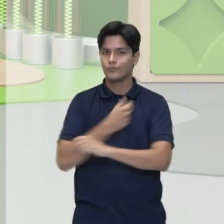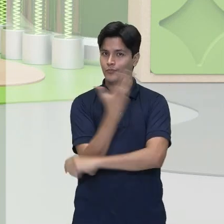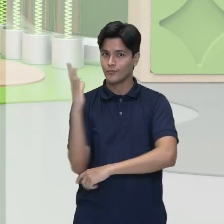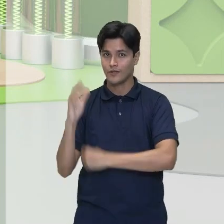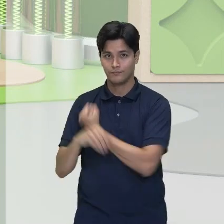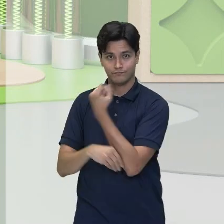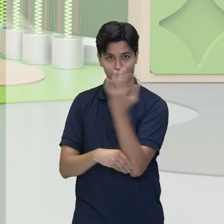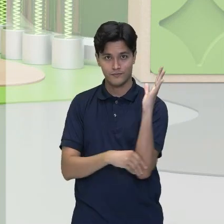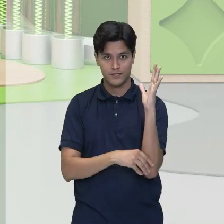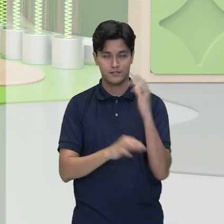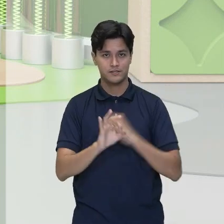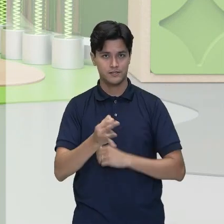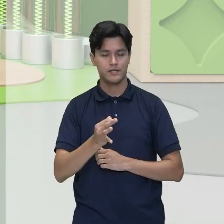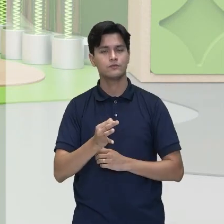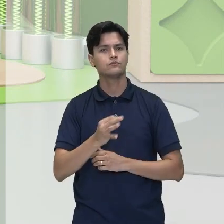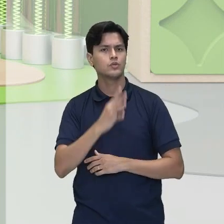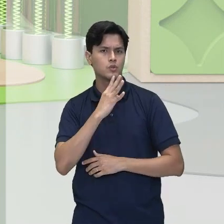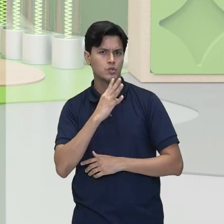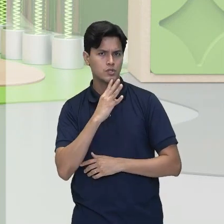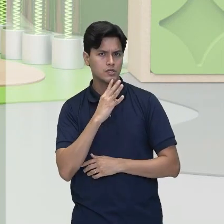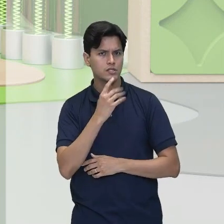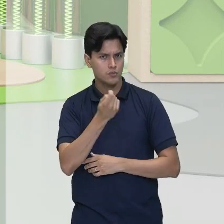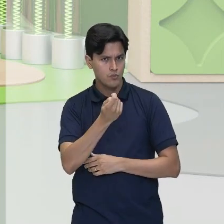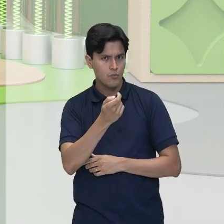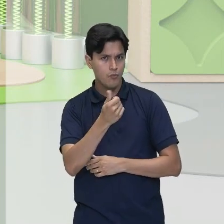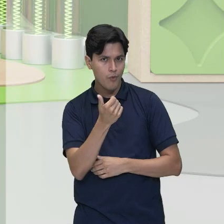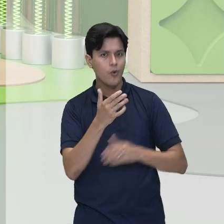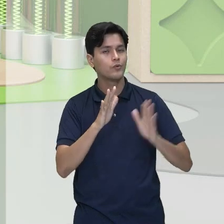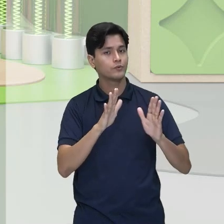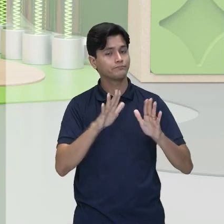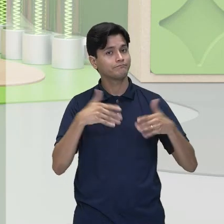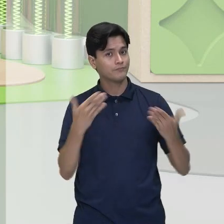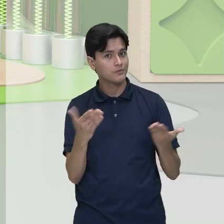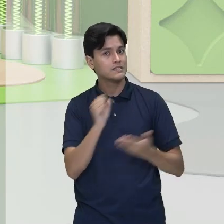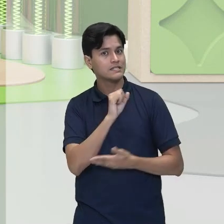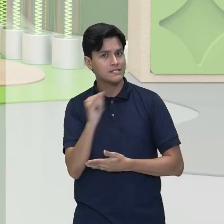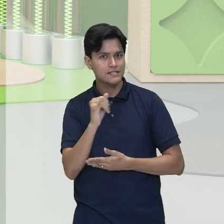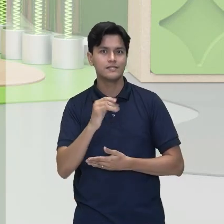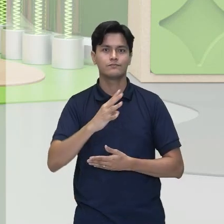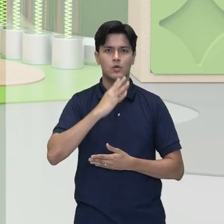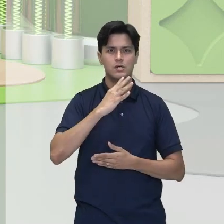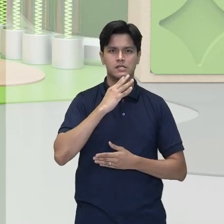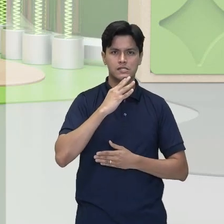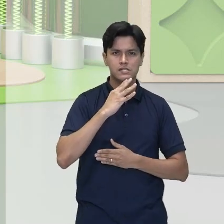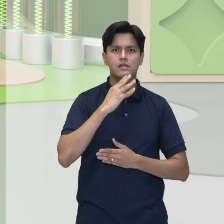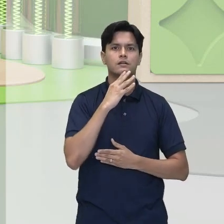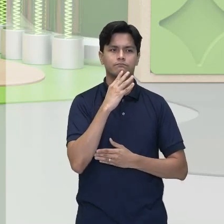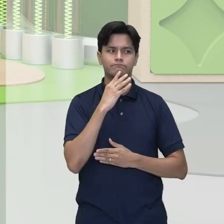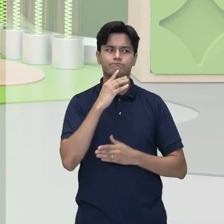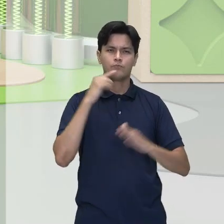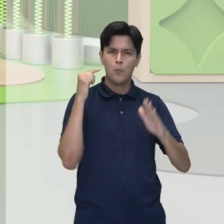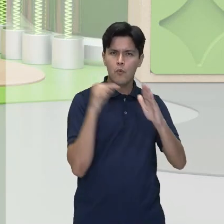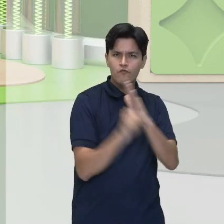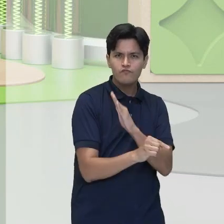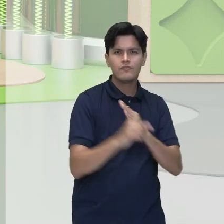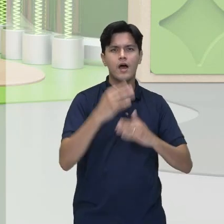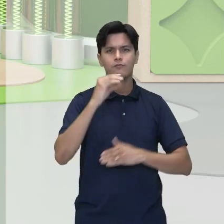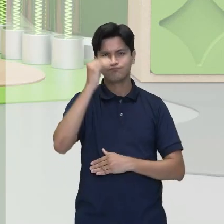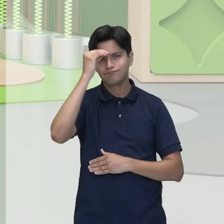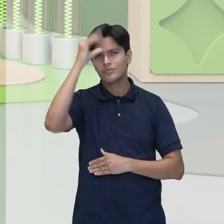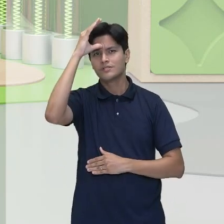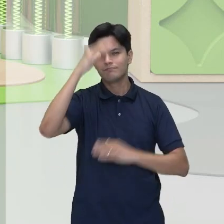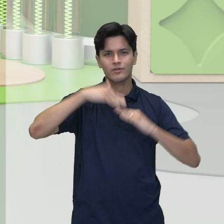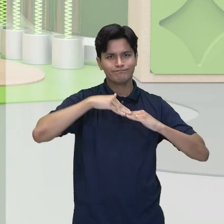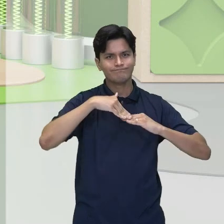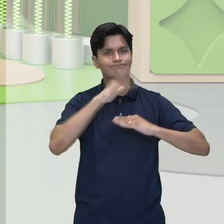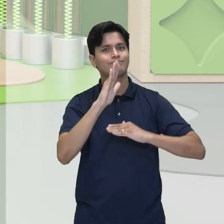essa floresta, imagina se nós conhecêssemos muito mais. E para a gente ter a chance de conhecer muito mais, é